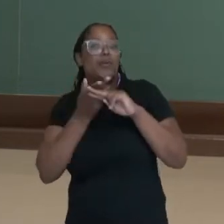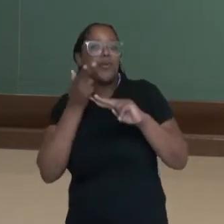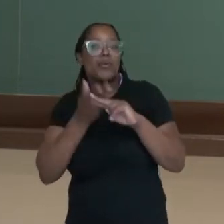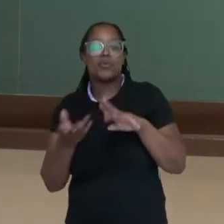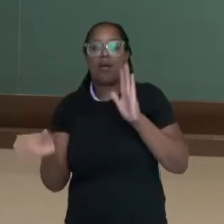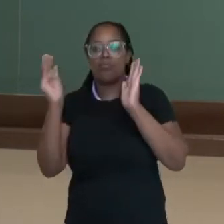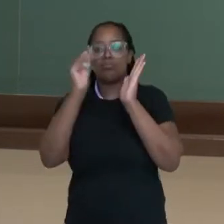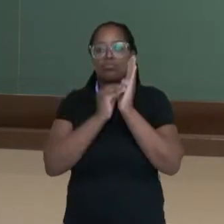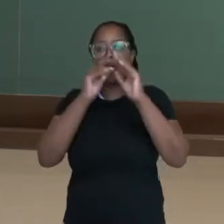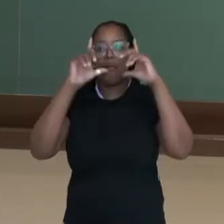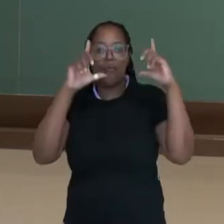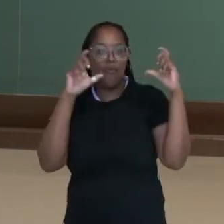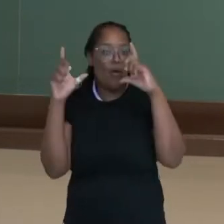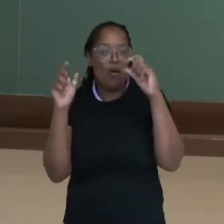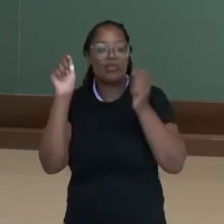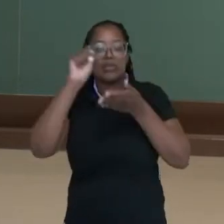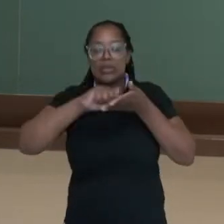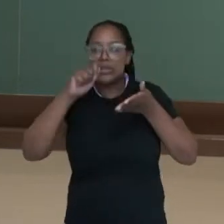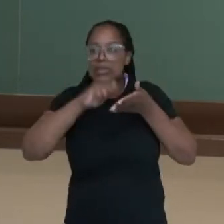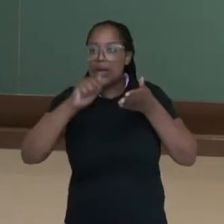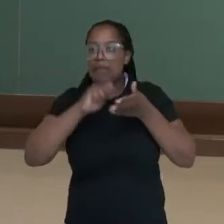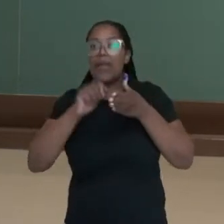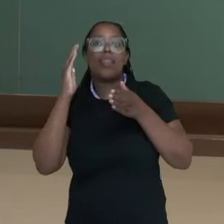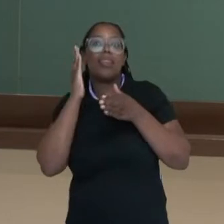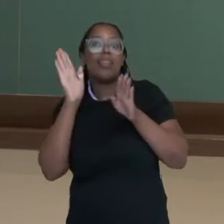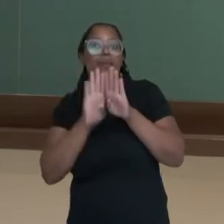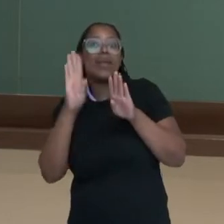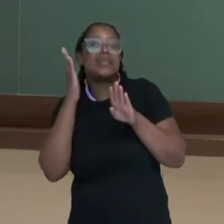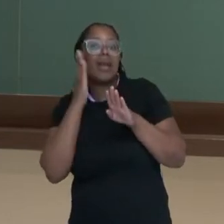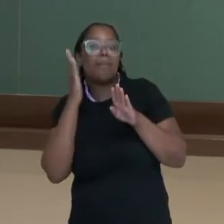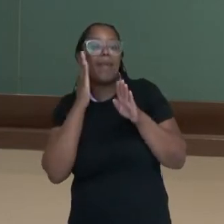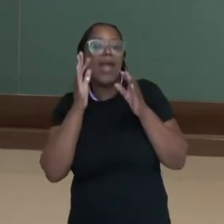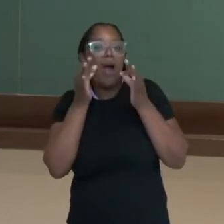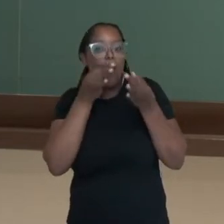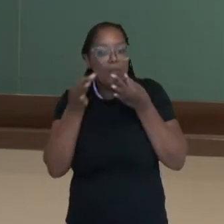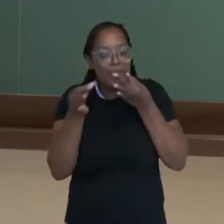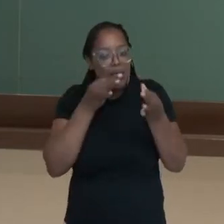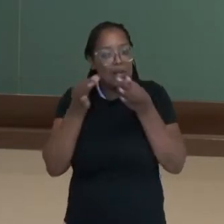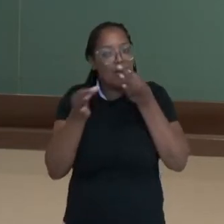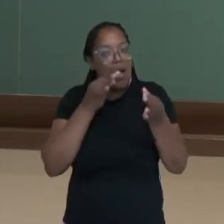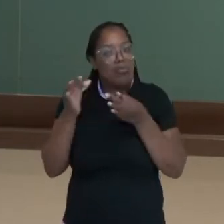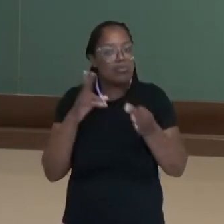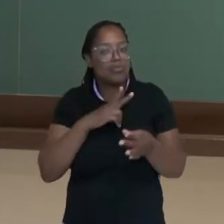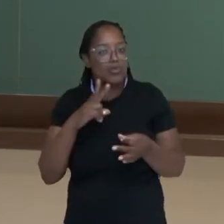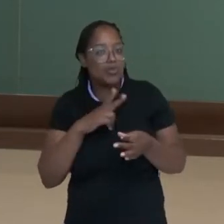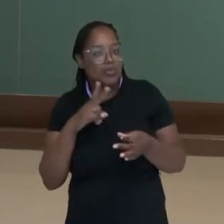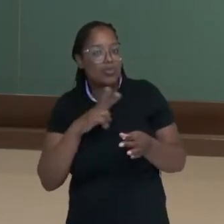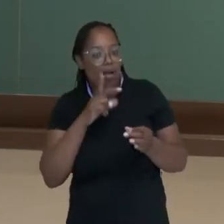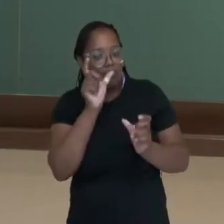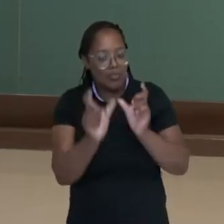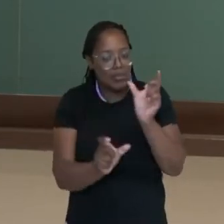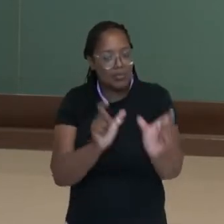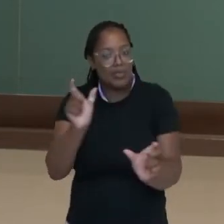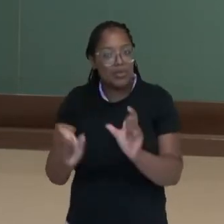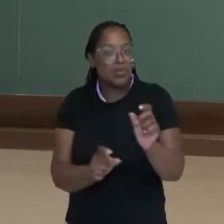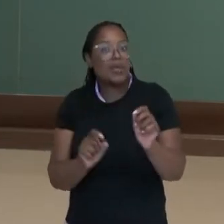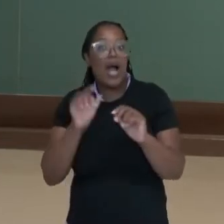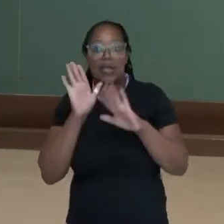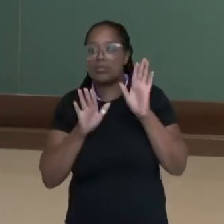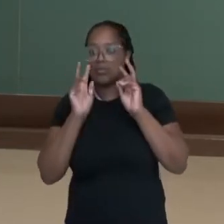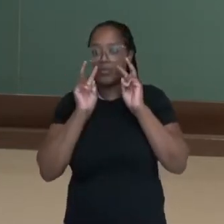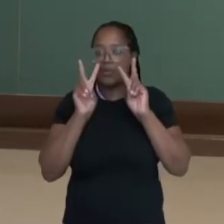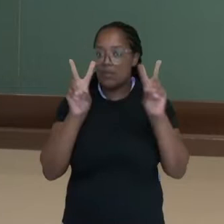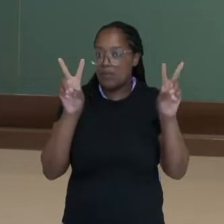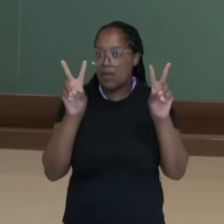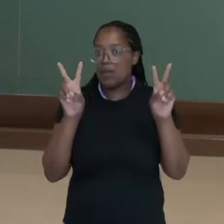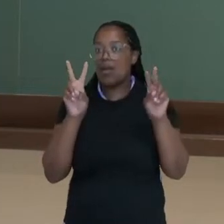para escrever, para ler a opinião dos outros, né? Então você percebe que através de olhar essa imagem, me vem